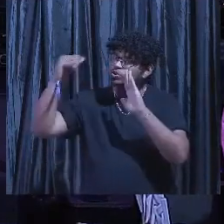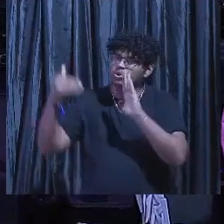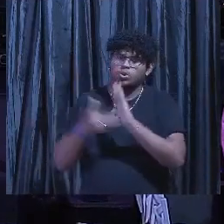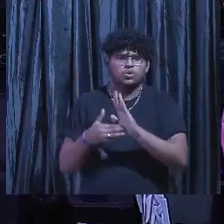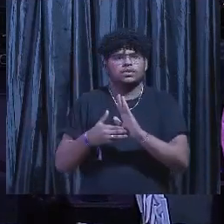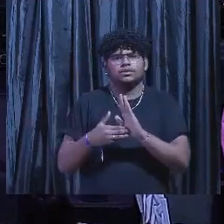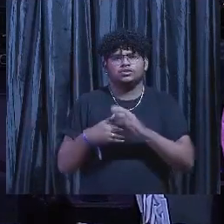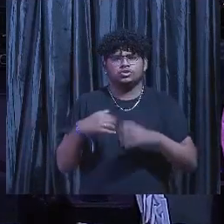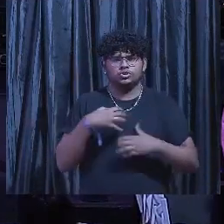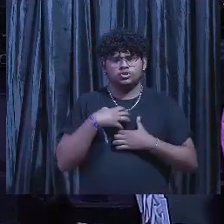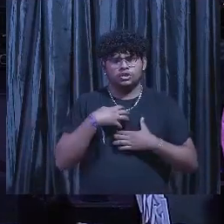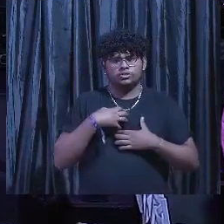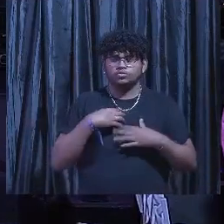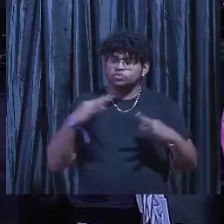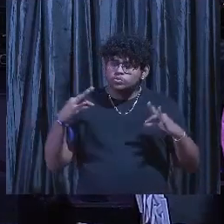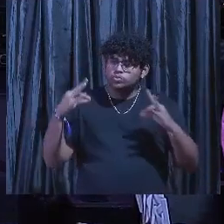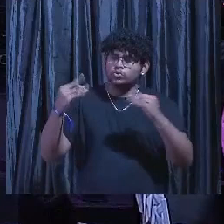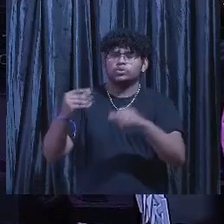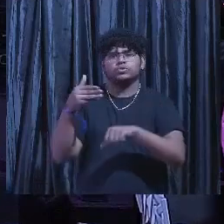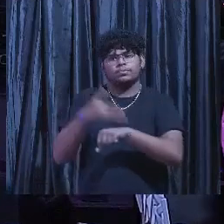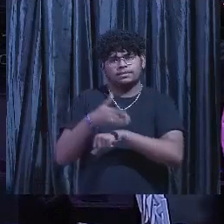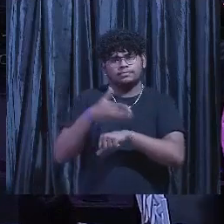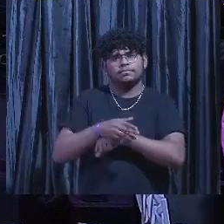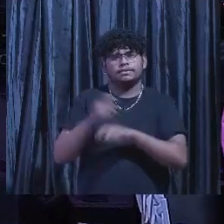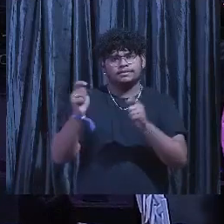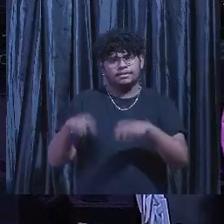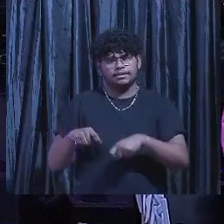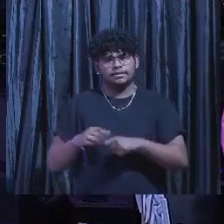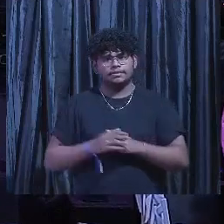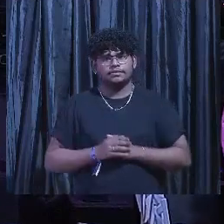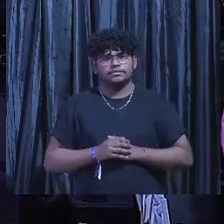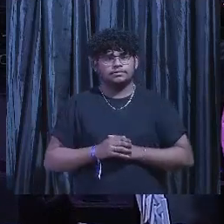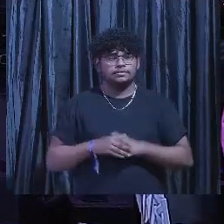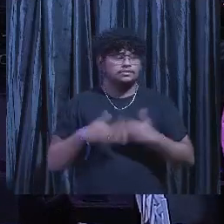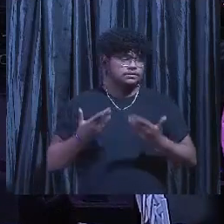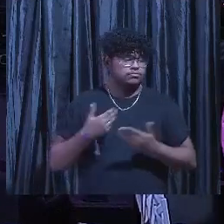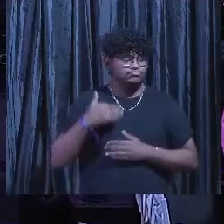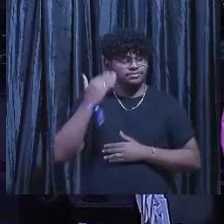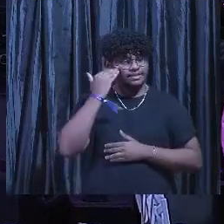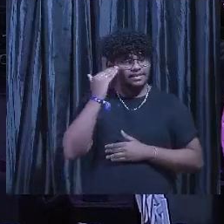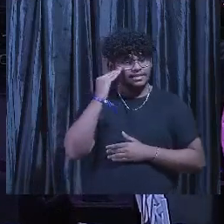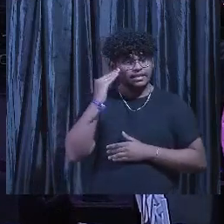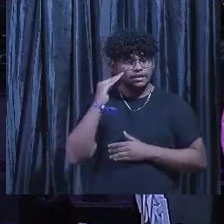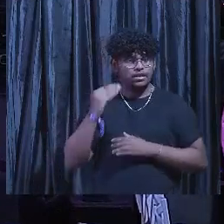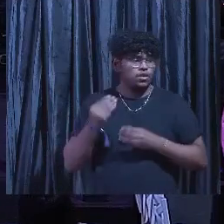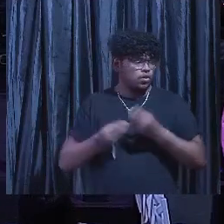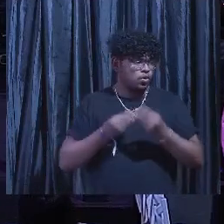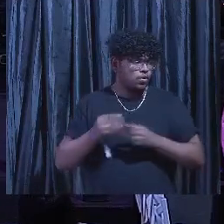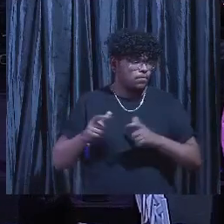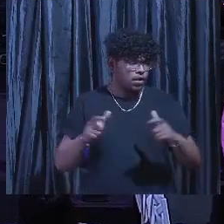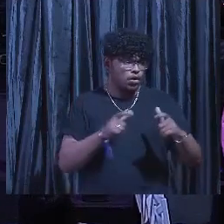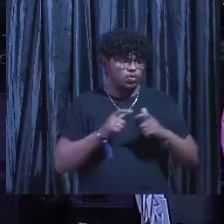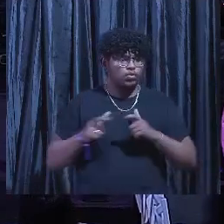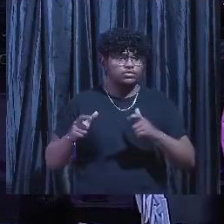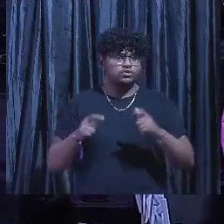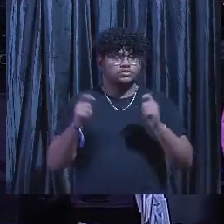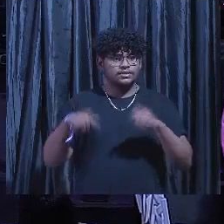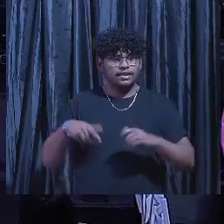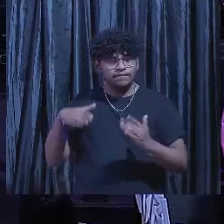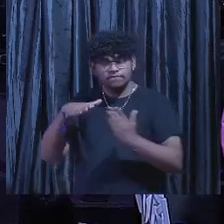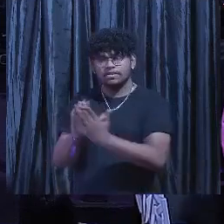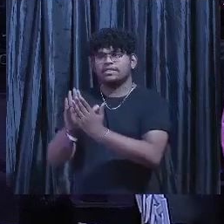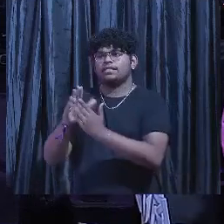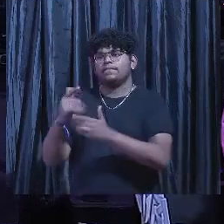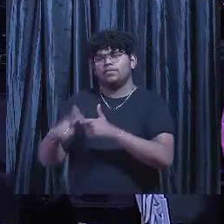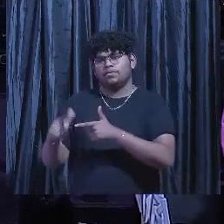todo mundo consiga participar. Aí a gente começou a entender aonde a gente poderia começar a enfrentar esse problema.